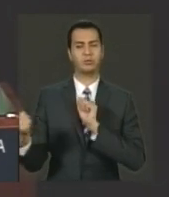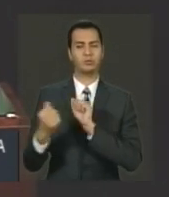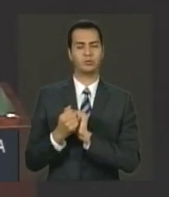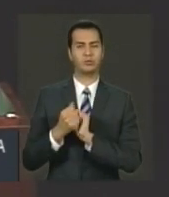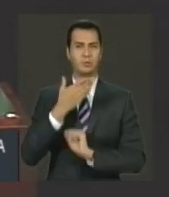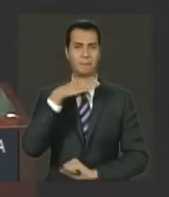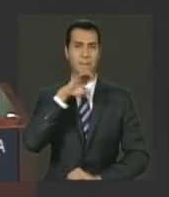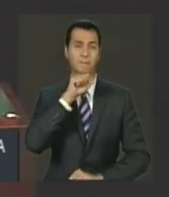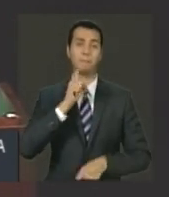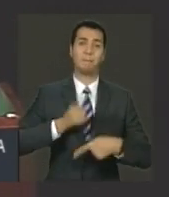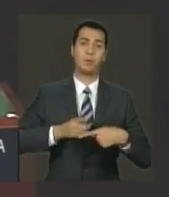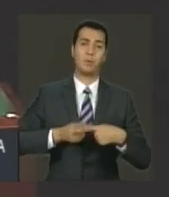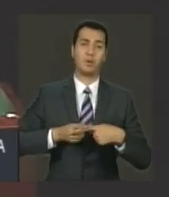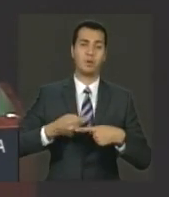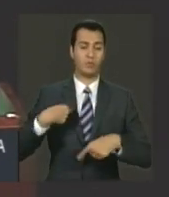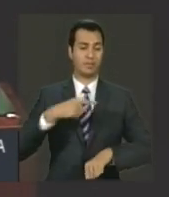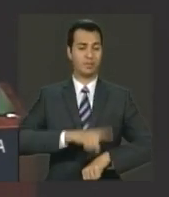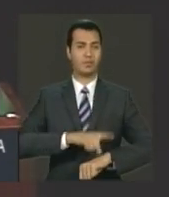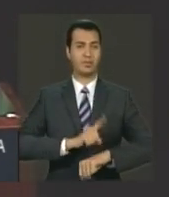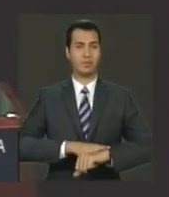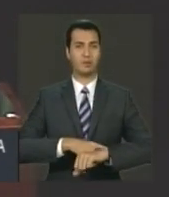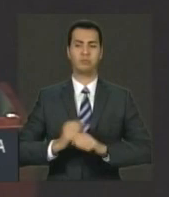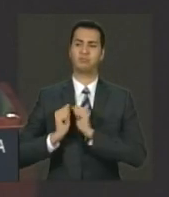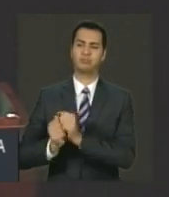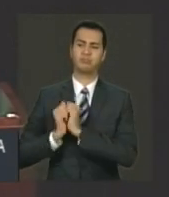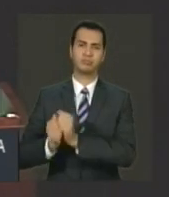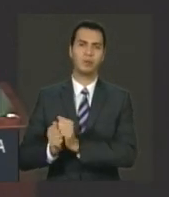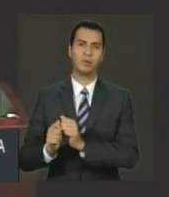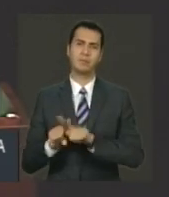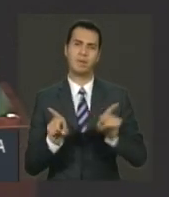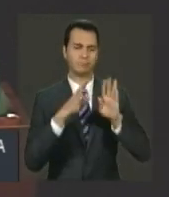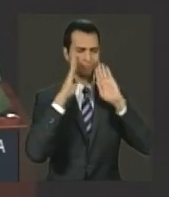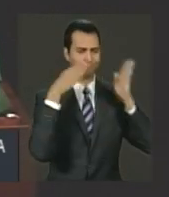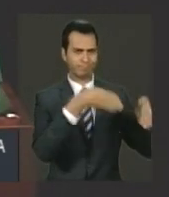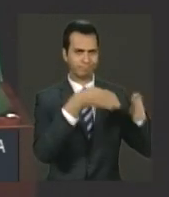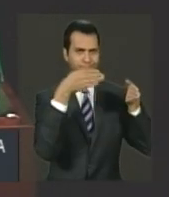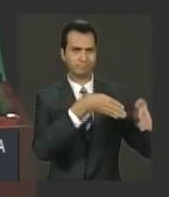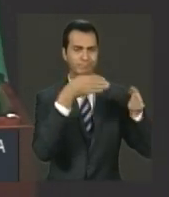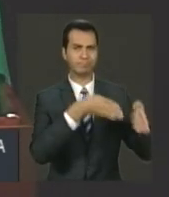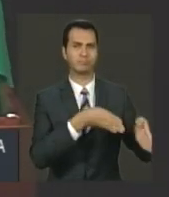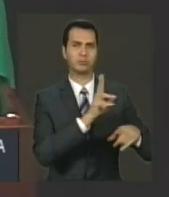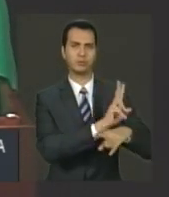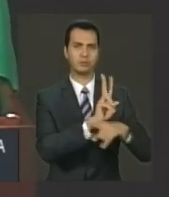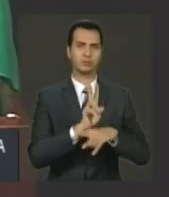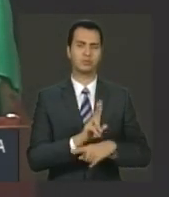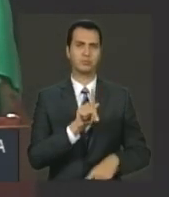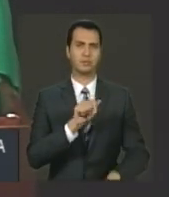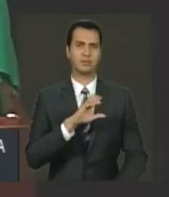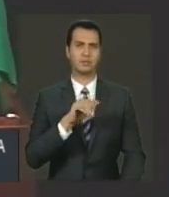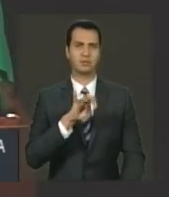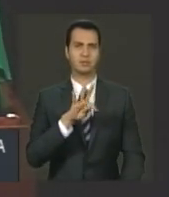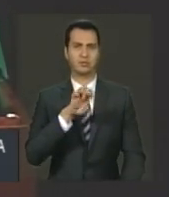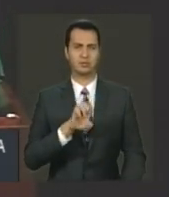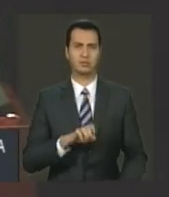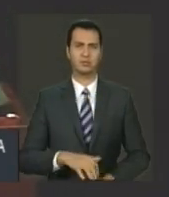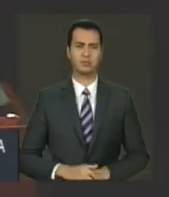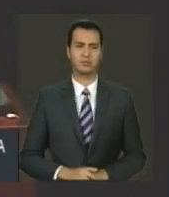estava trocando o seu tempo para se dedicar a algum paciente.